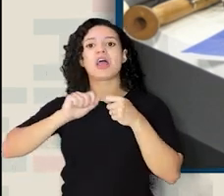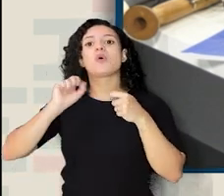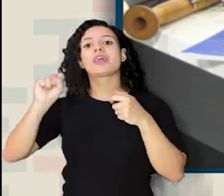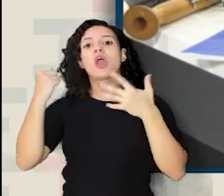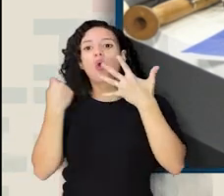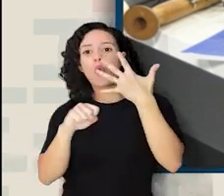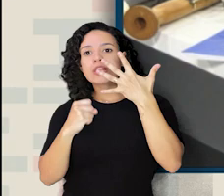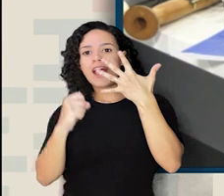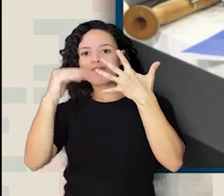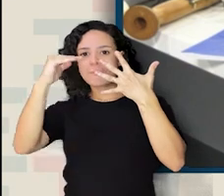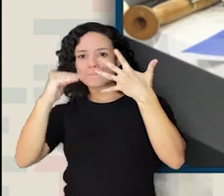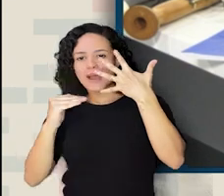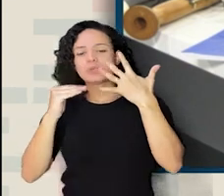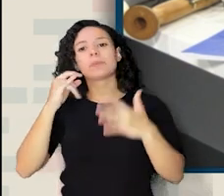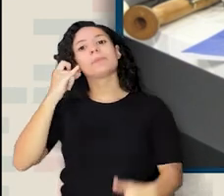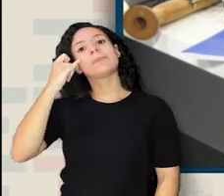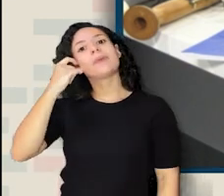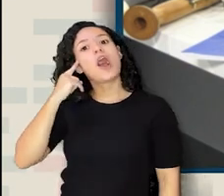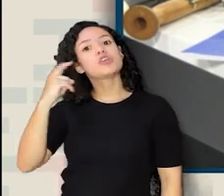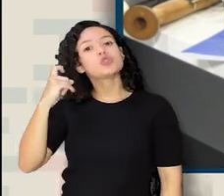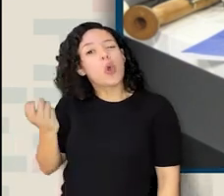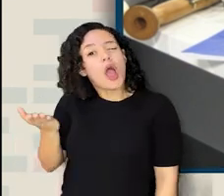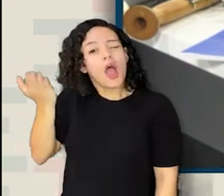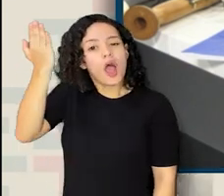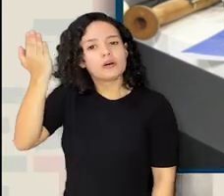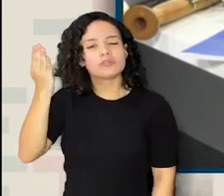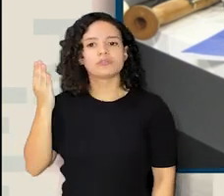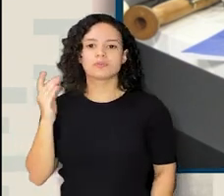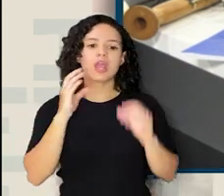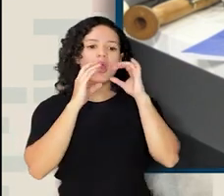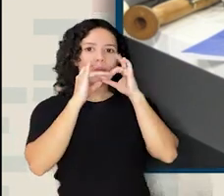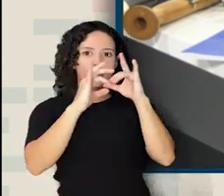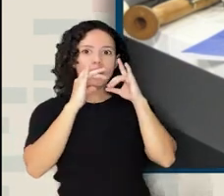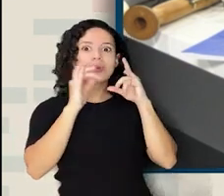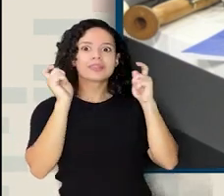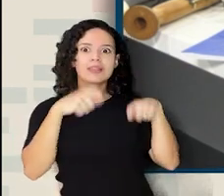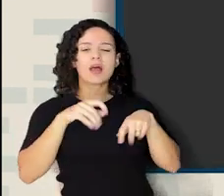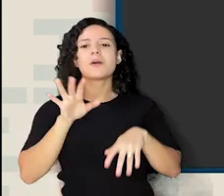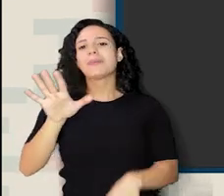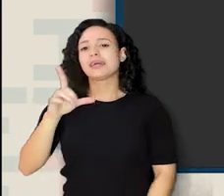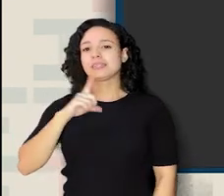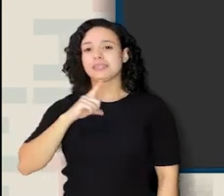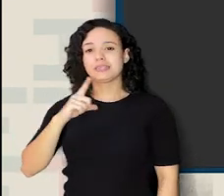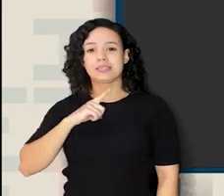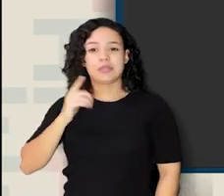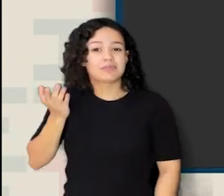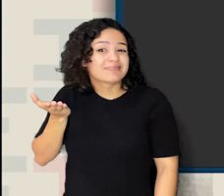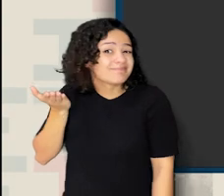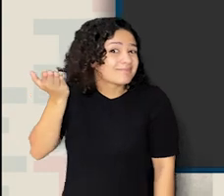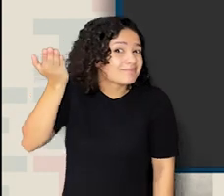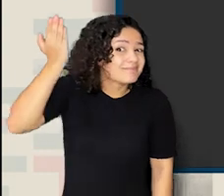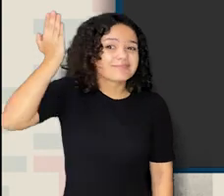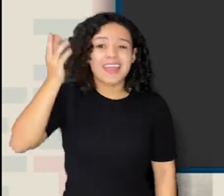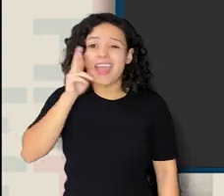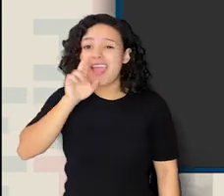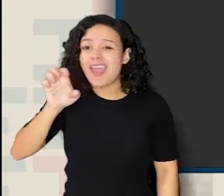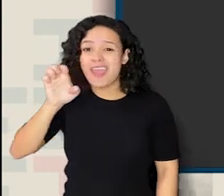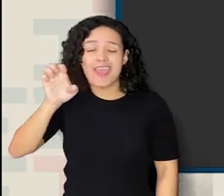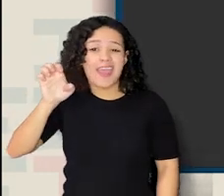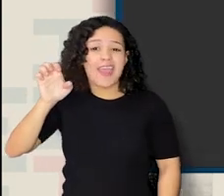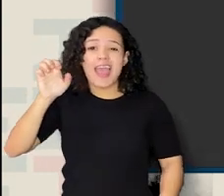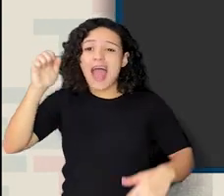Eu vou tocar uma oitava abaixo, para que o som não fique tão agudo, porque ela até cabe na extensão, mas vai ter um